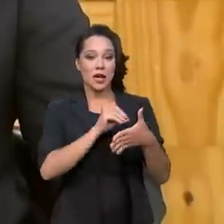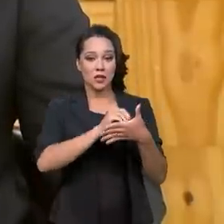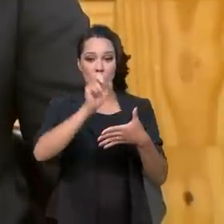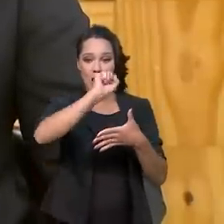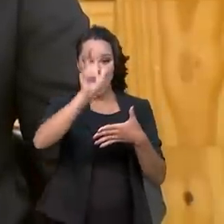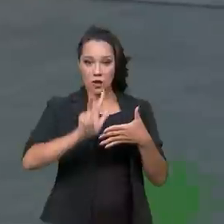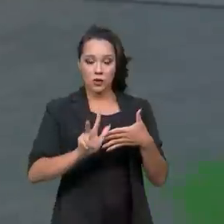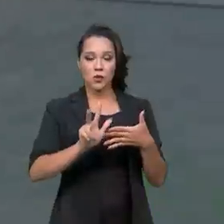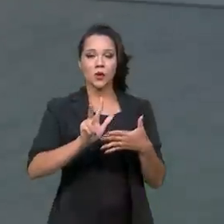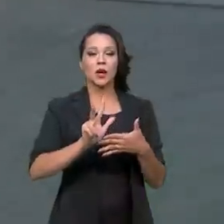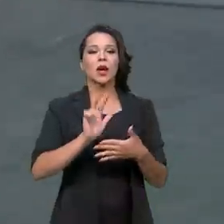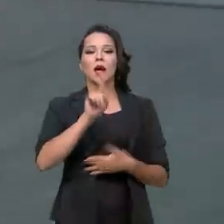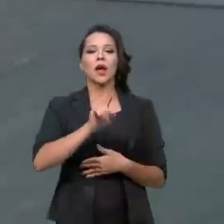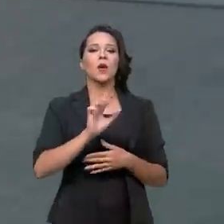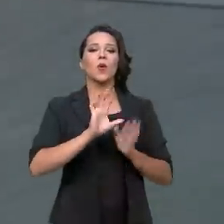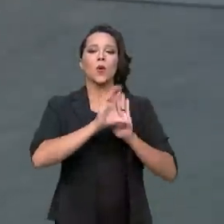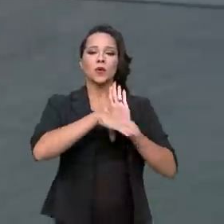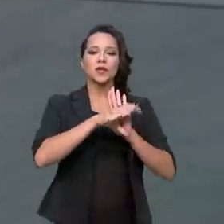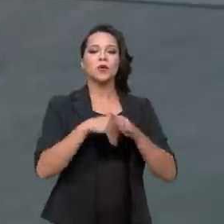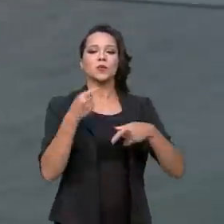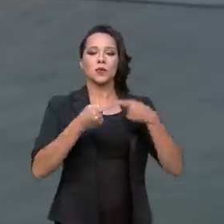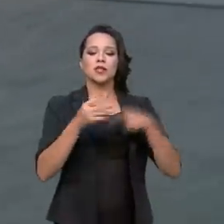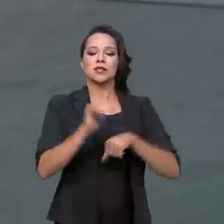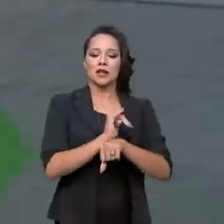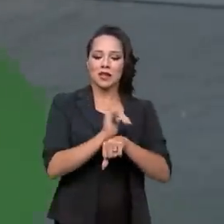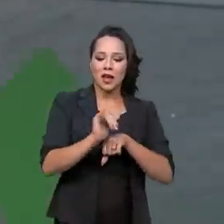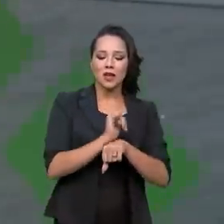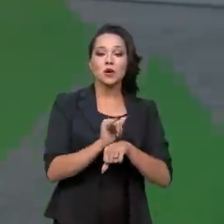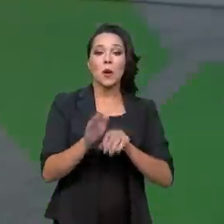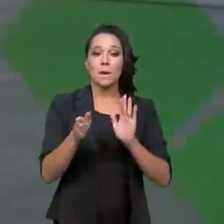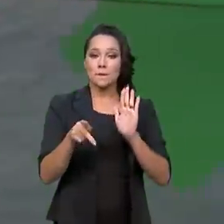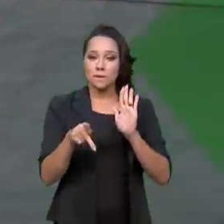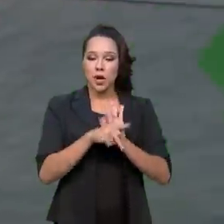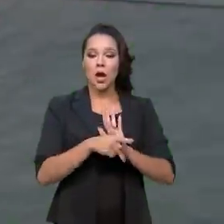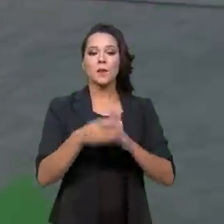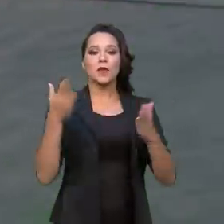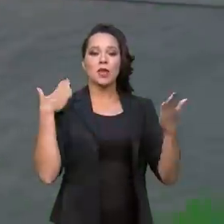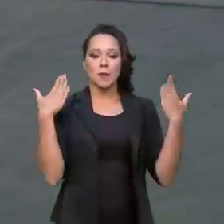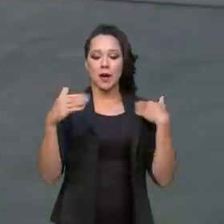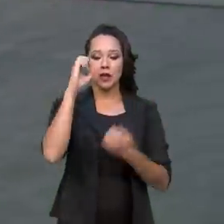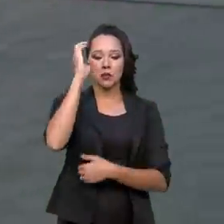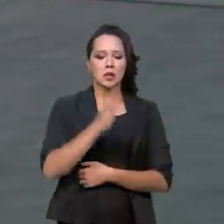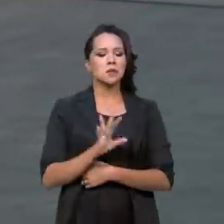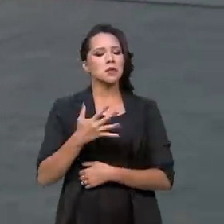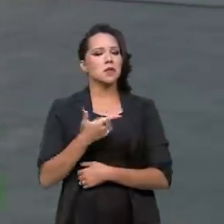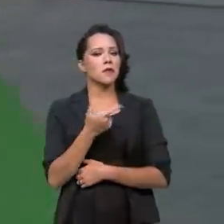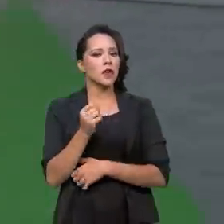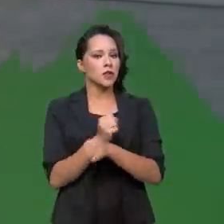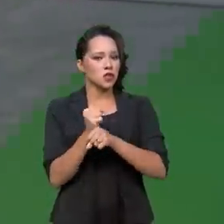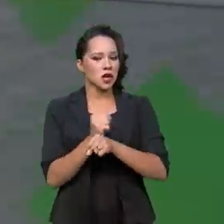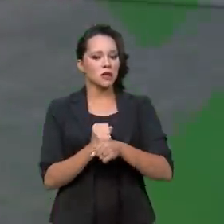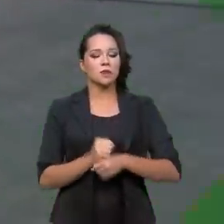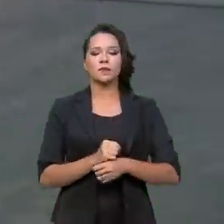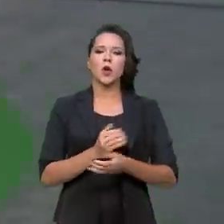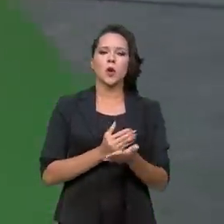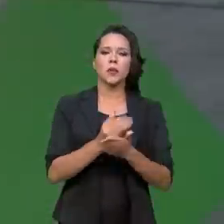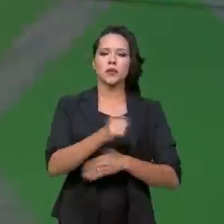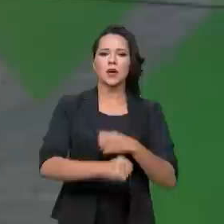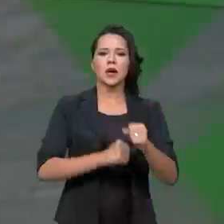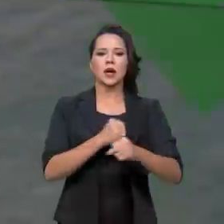conceito político-estratégico cunhado pela Marinha do Brasil há cerca de 20 anos, mais exatamente